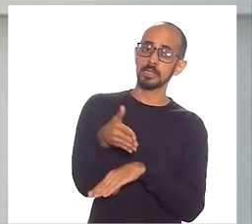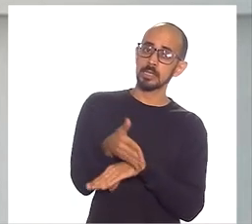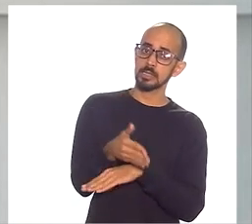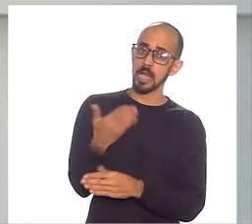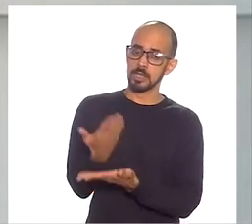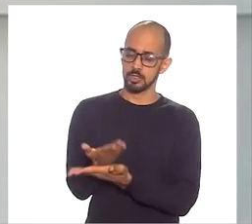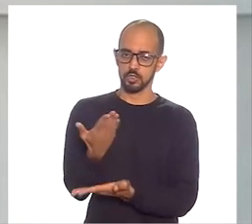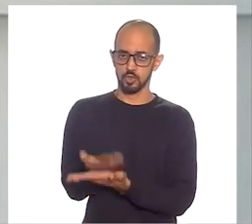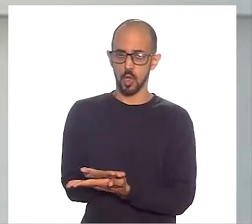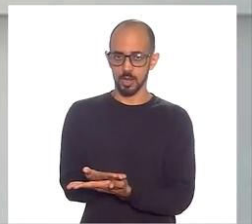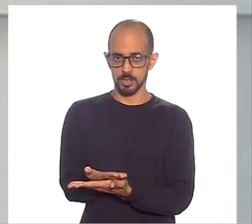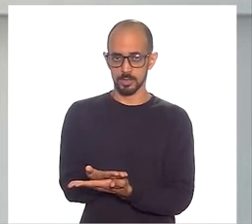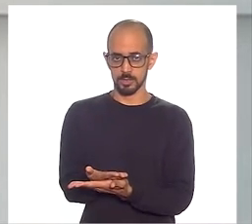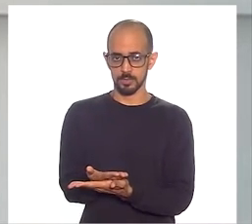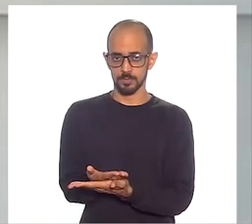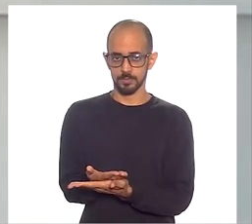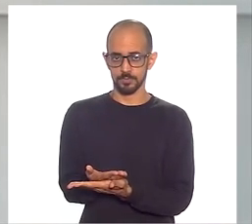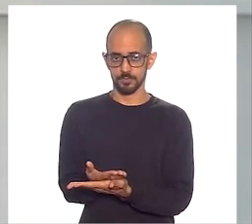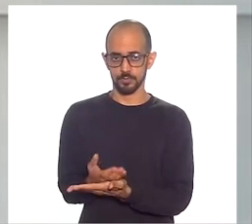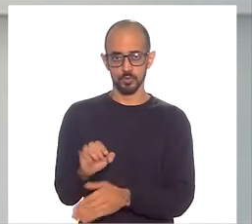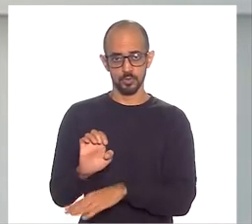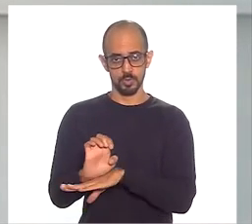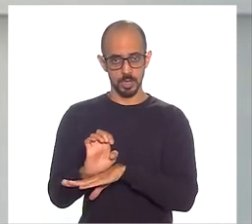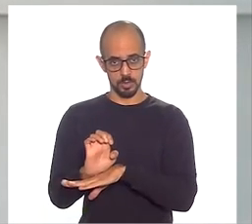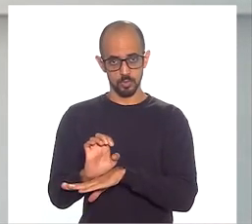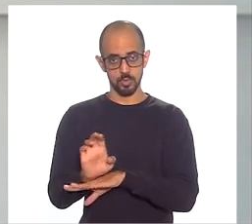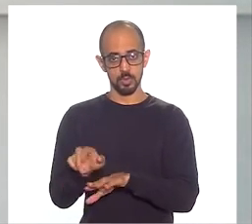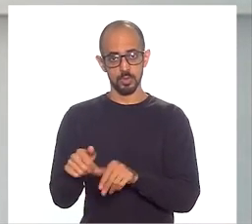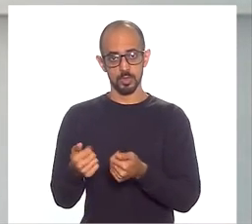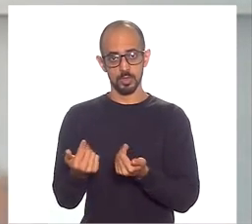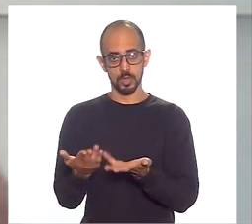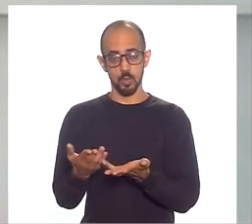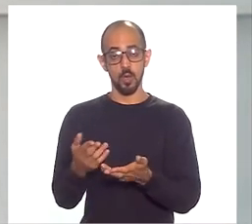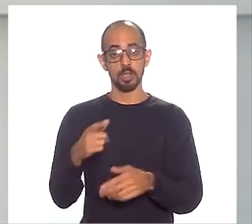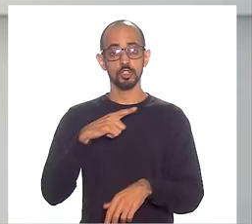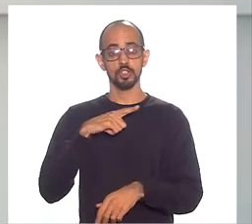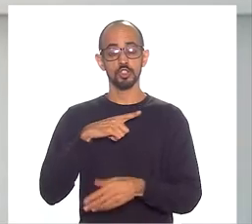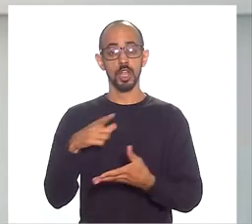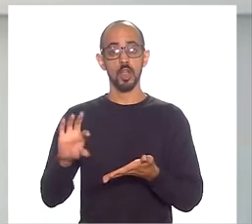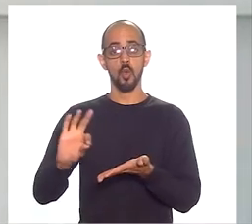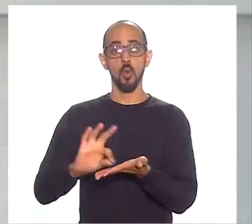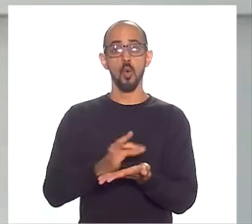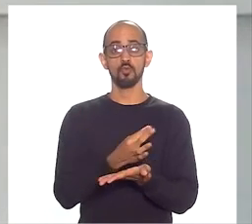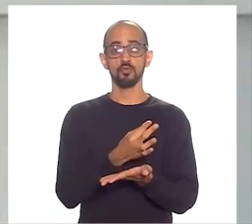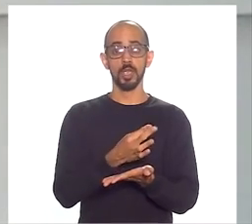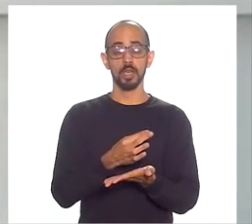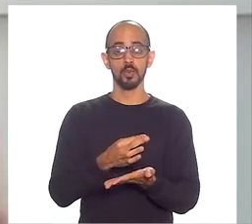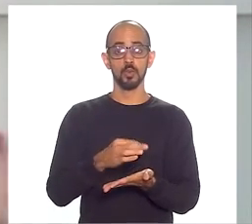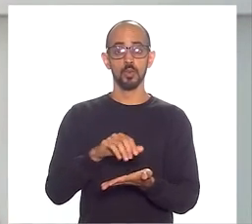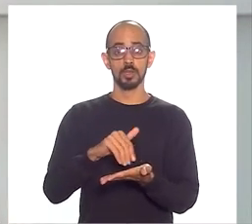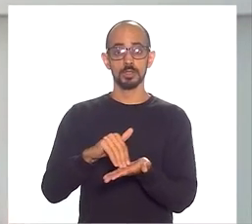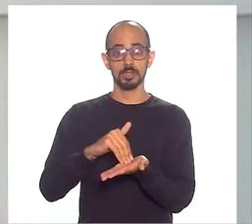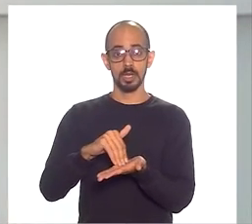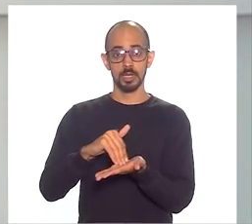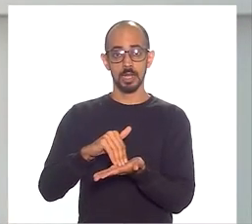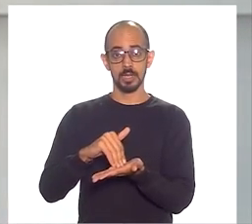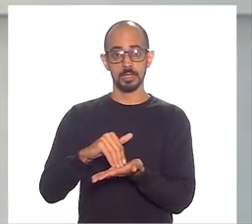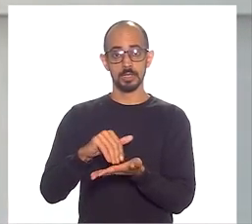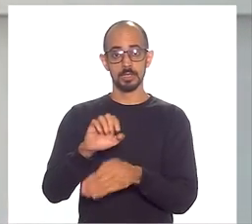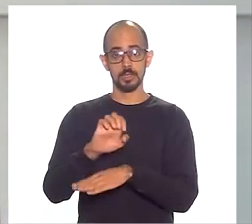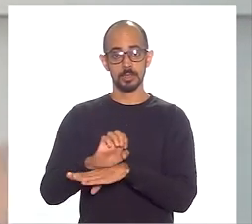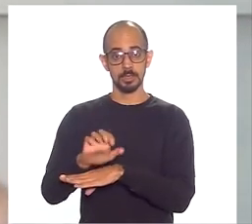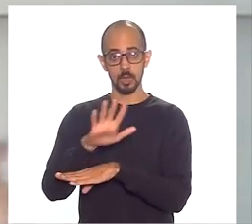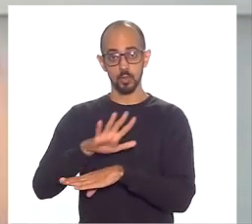hoje acessar as escolas do Estado, né? A Generativa tem um convênio com a Secretaria Estadual